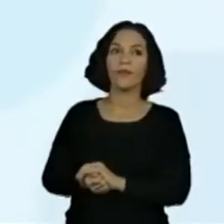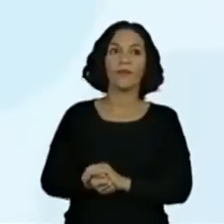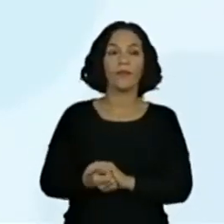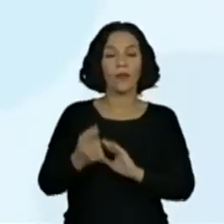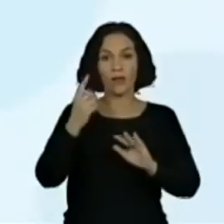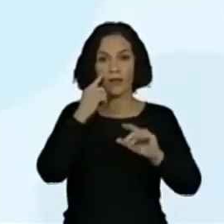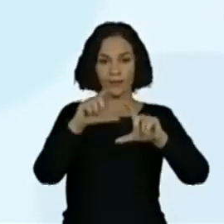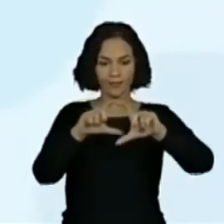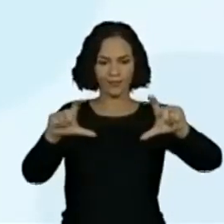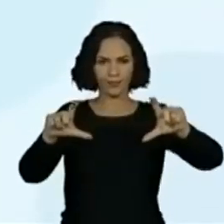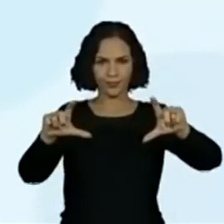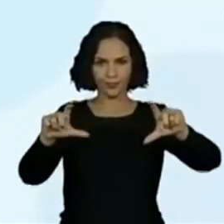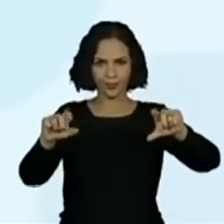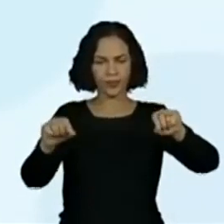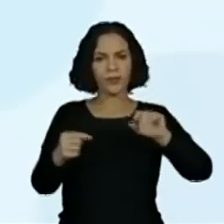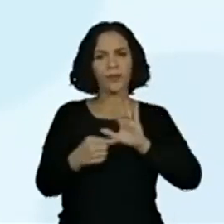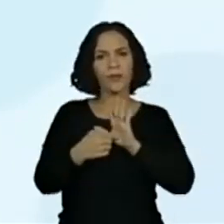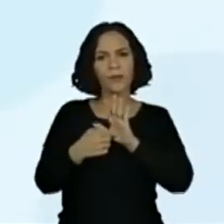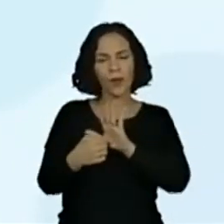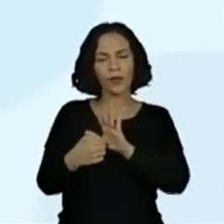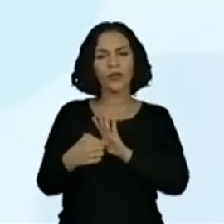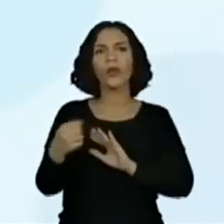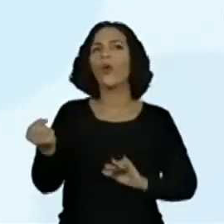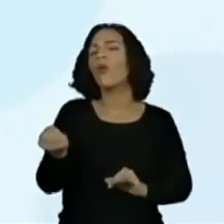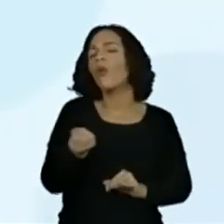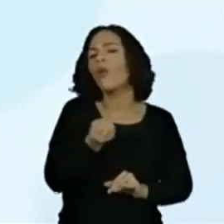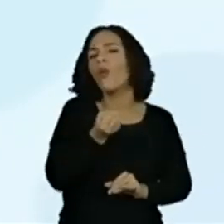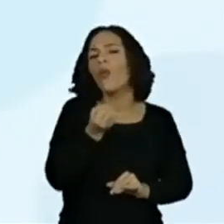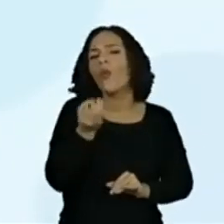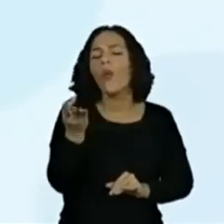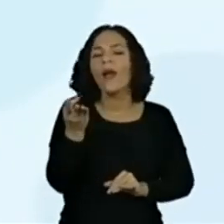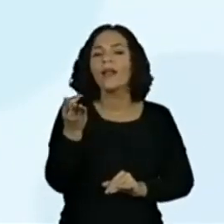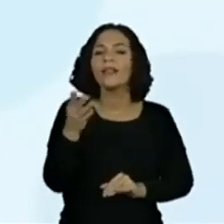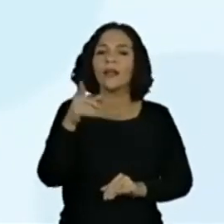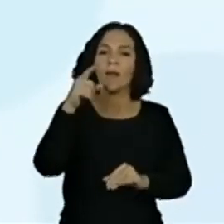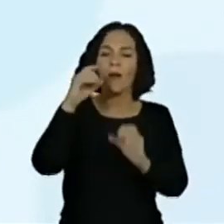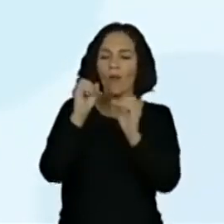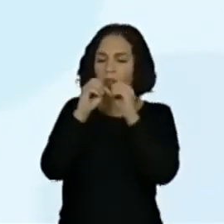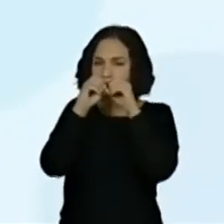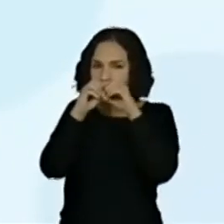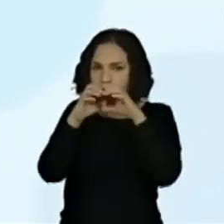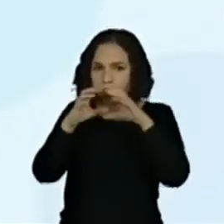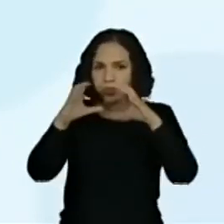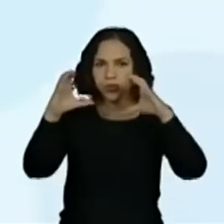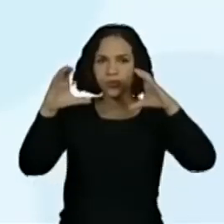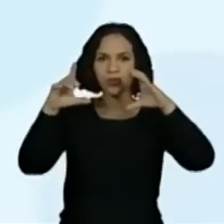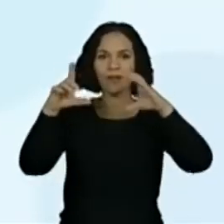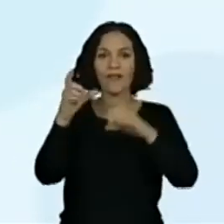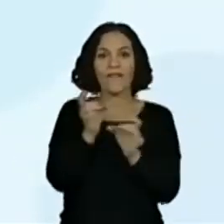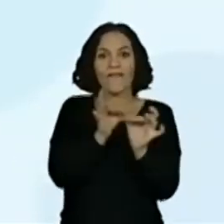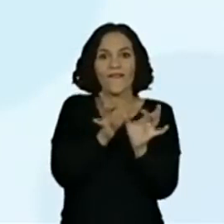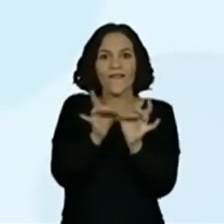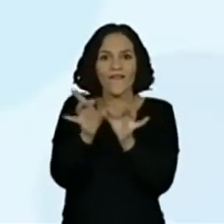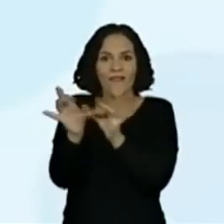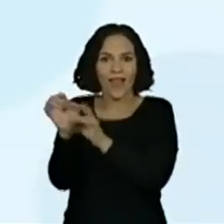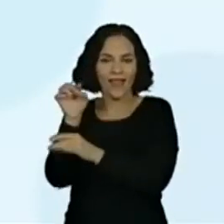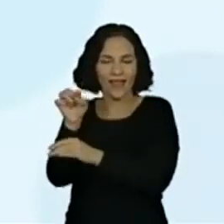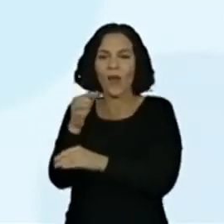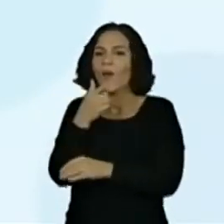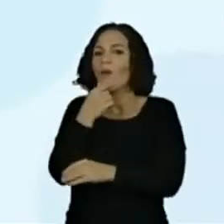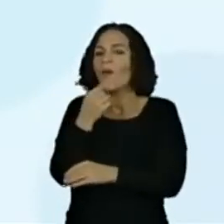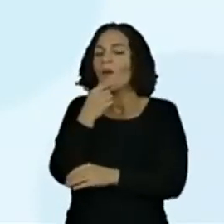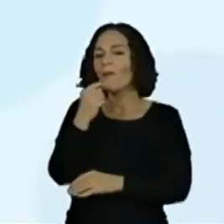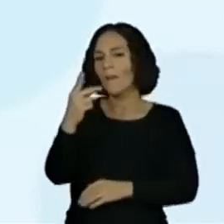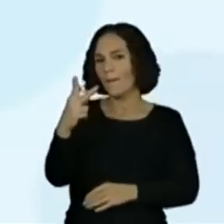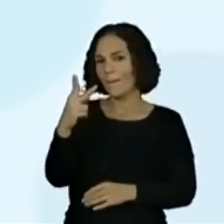abaixo mostra a quantidade de balões vendidos no fim de semana pelo senhor Pedro. Então, ó, o senhor Pedro,